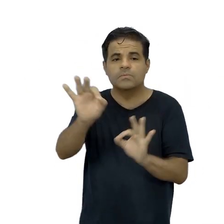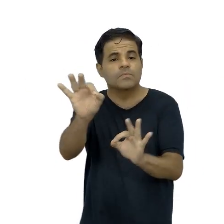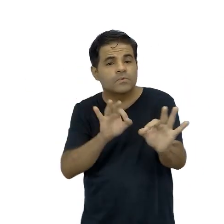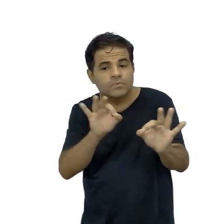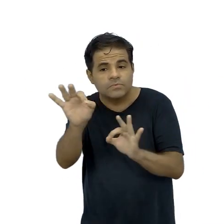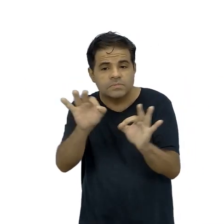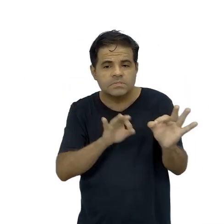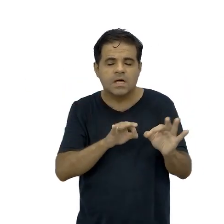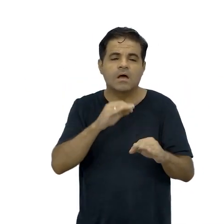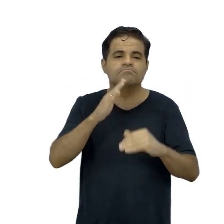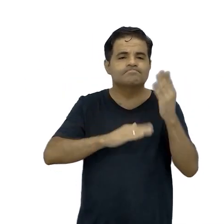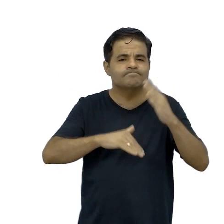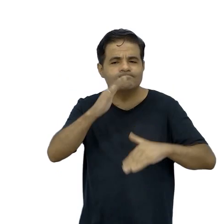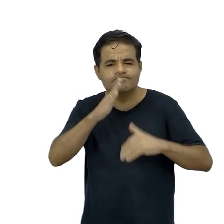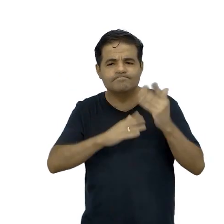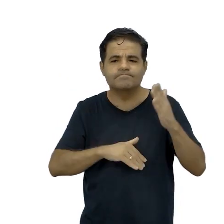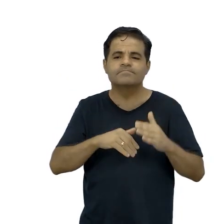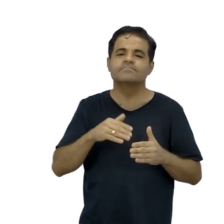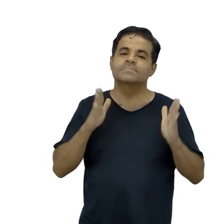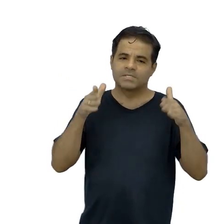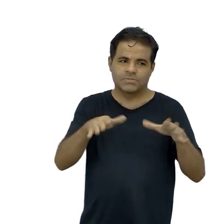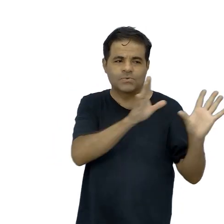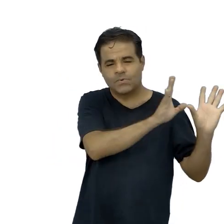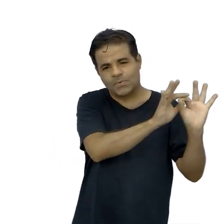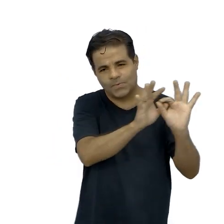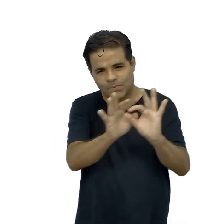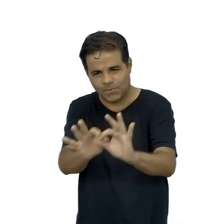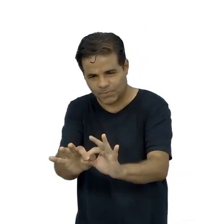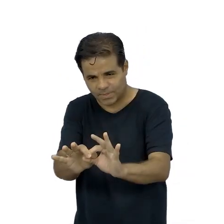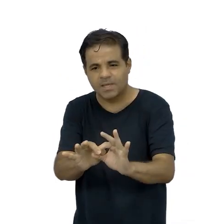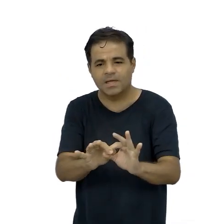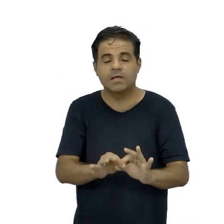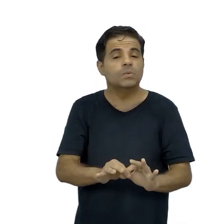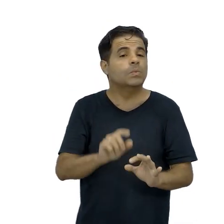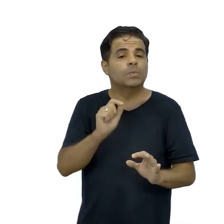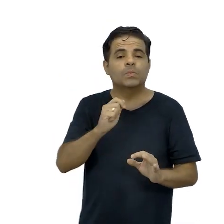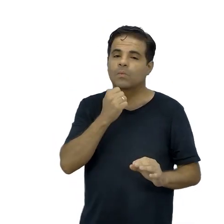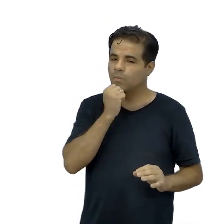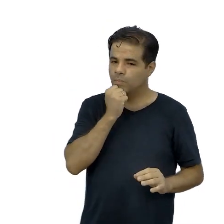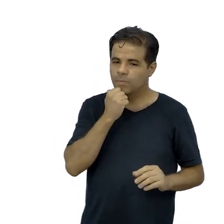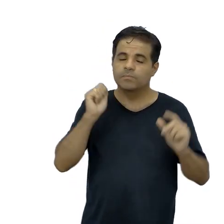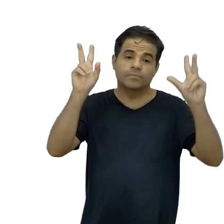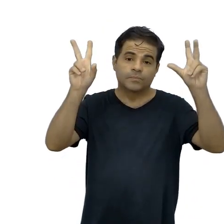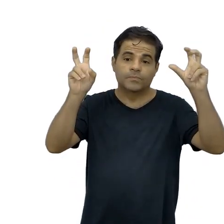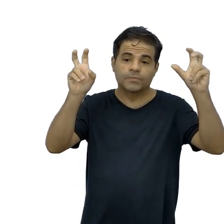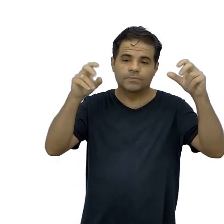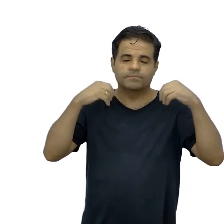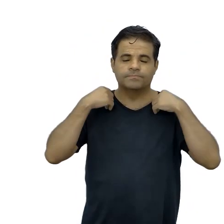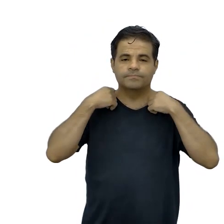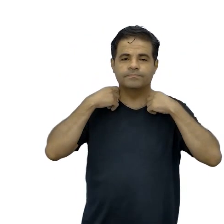de texto nesse contexto do texto científico.